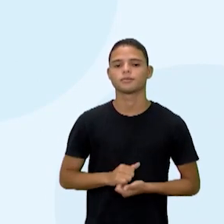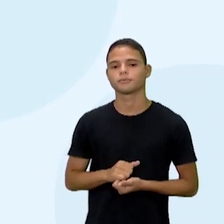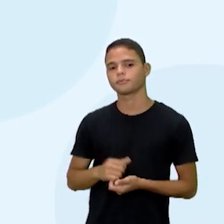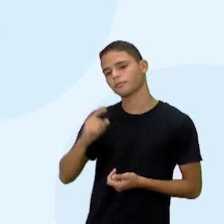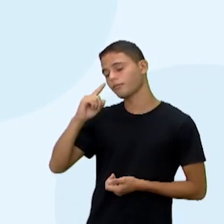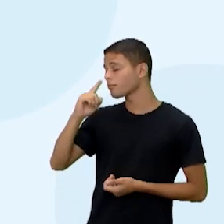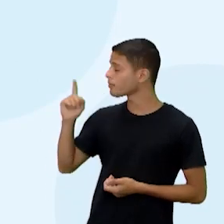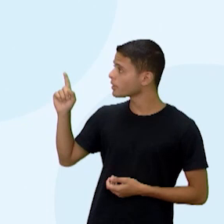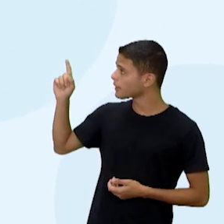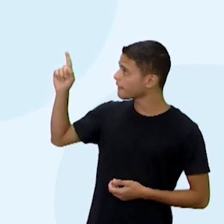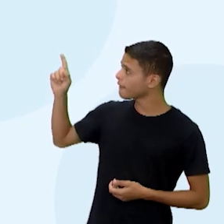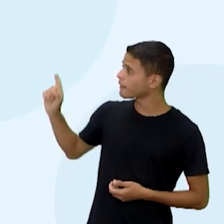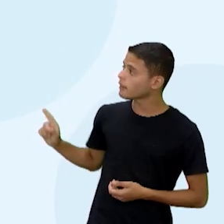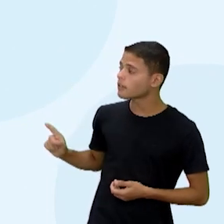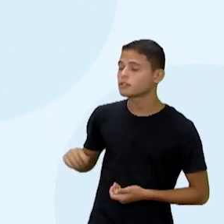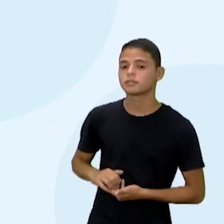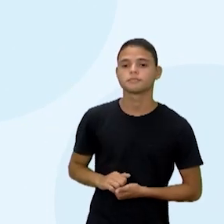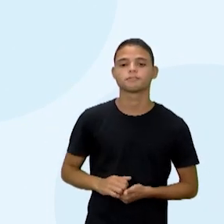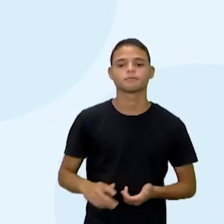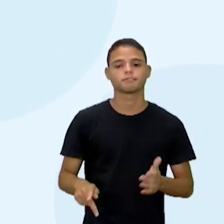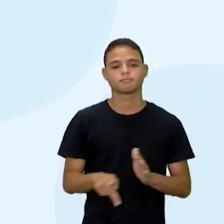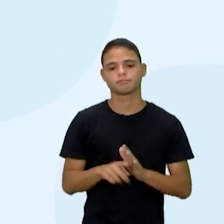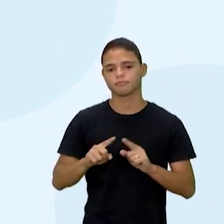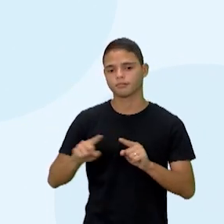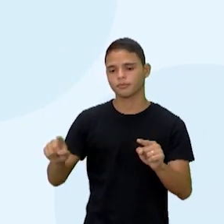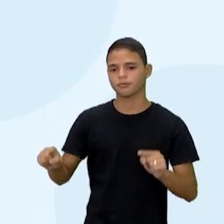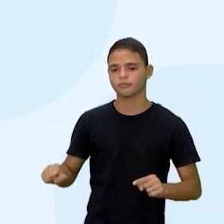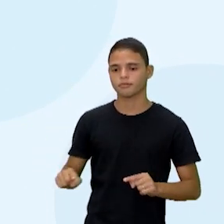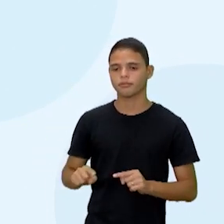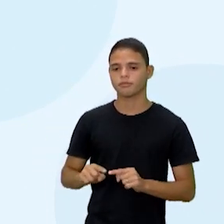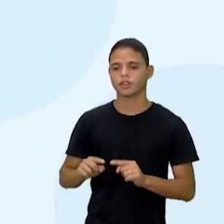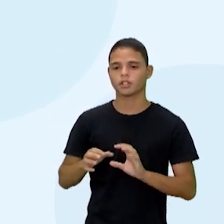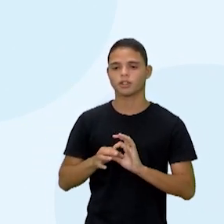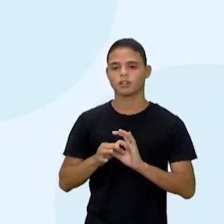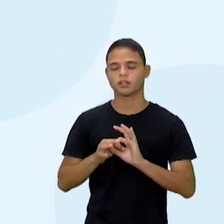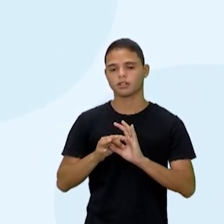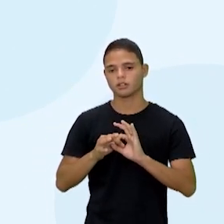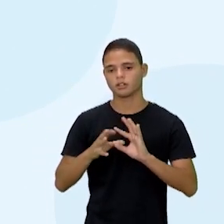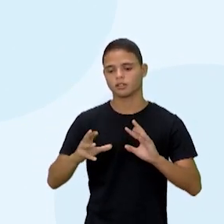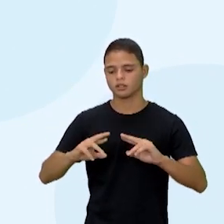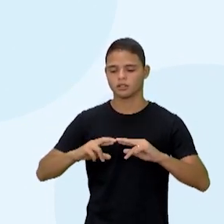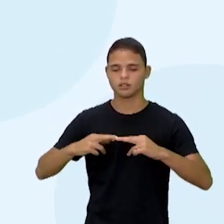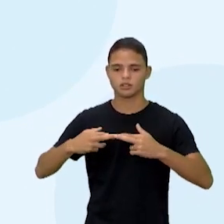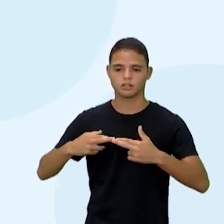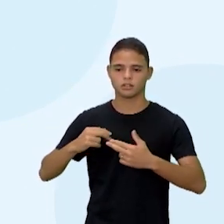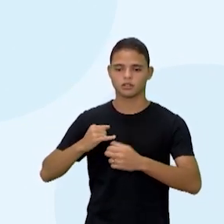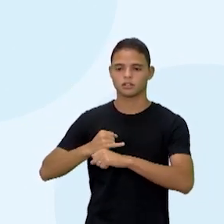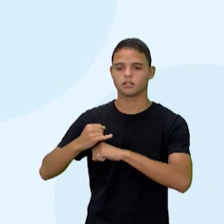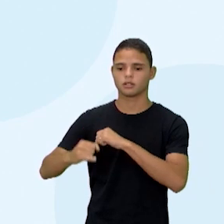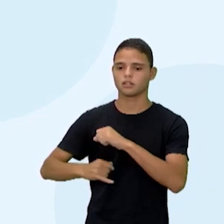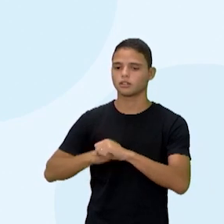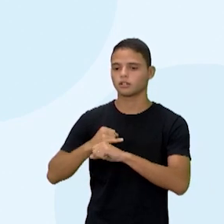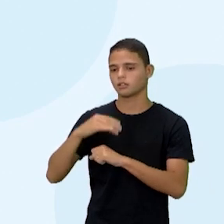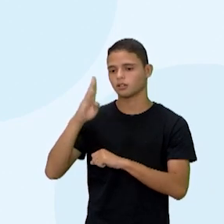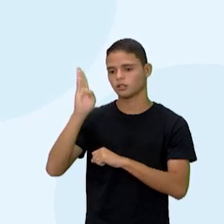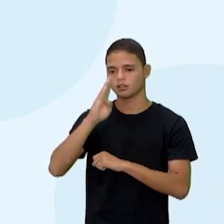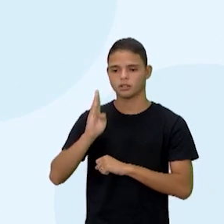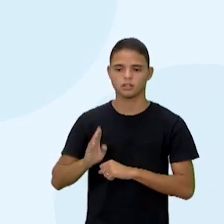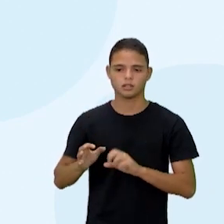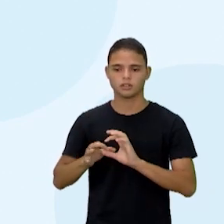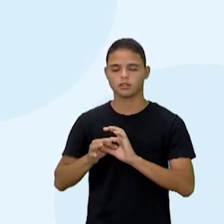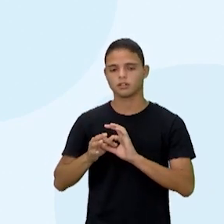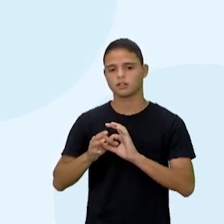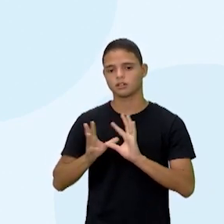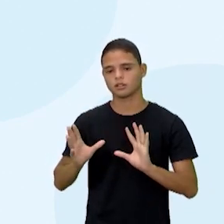Esse livro é o livro da secretaria, está disponível aí na rede também, online, gratuitamente. A gente